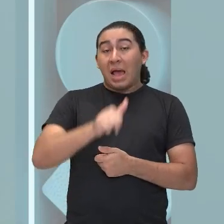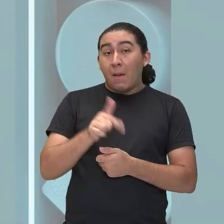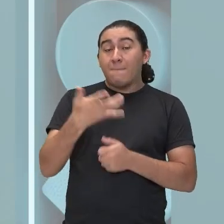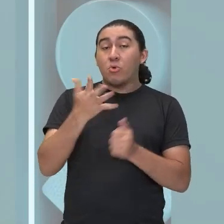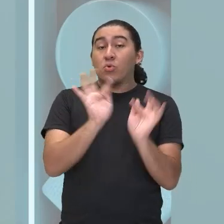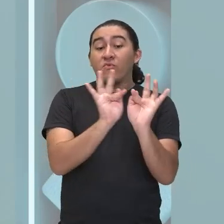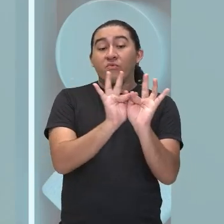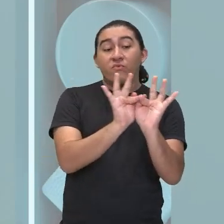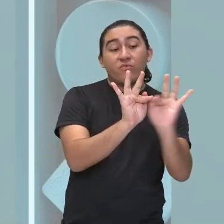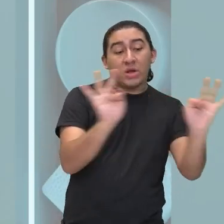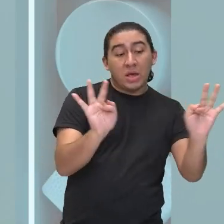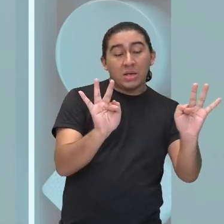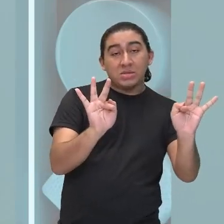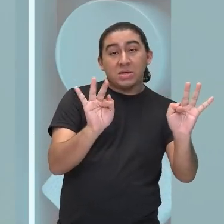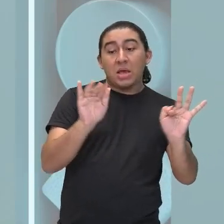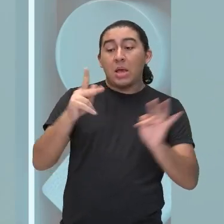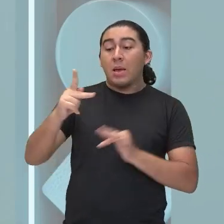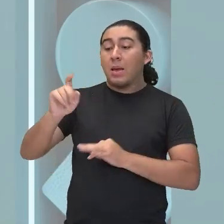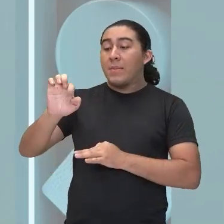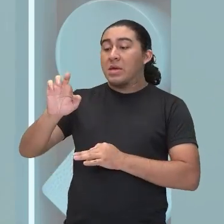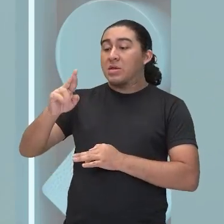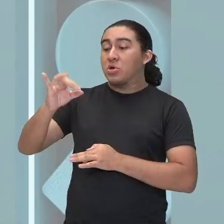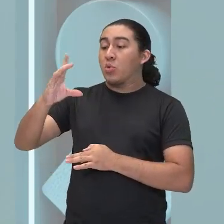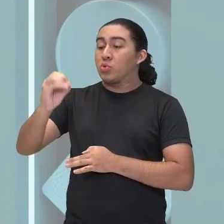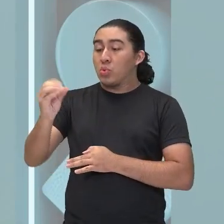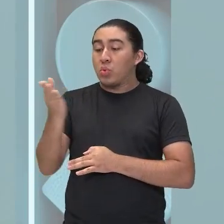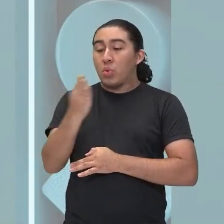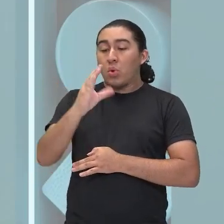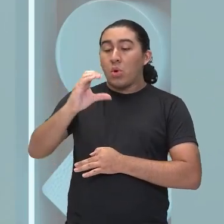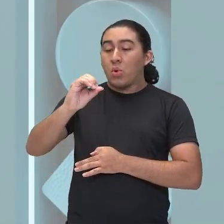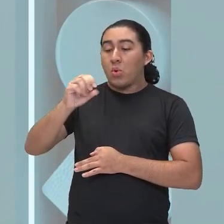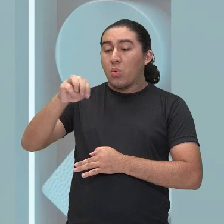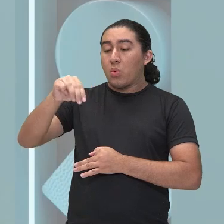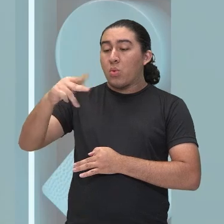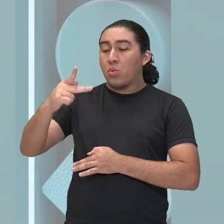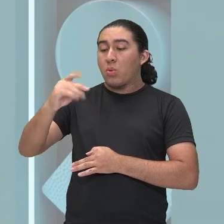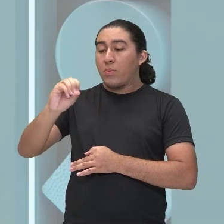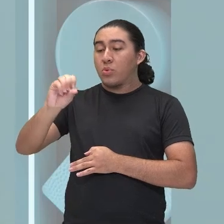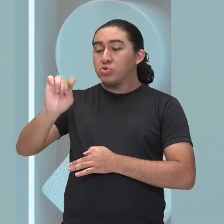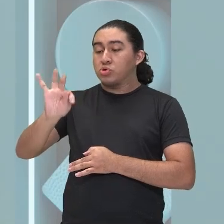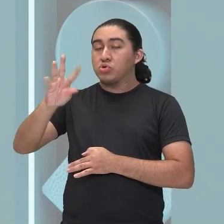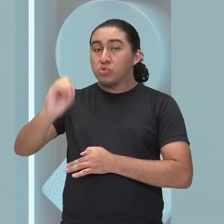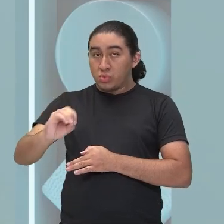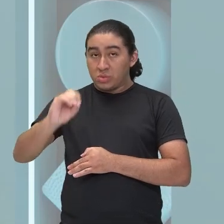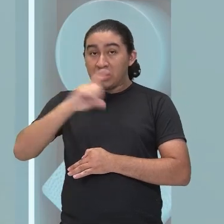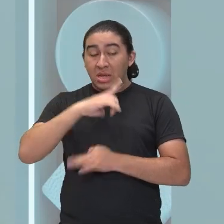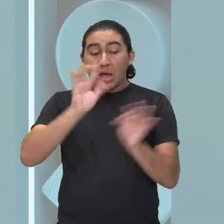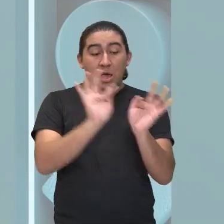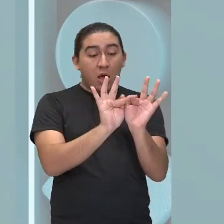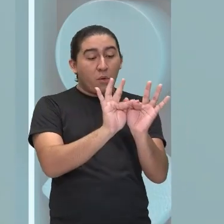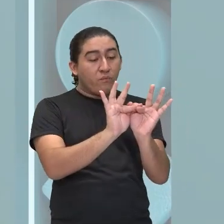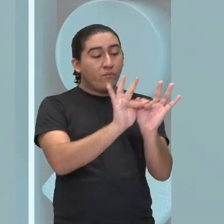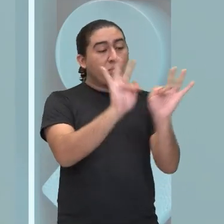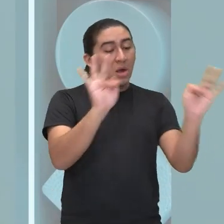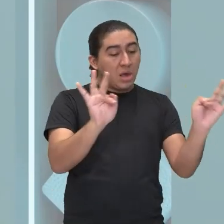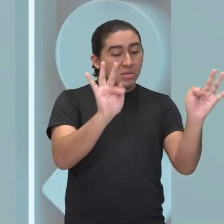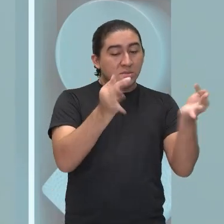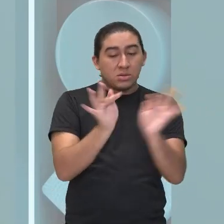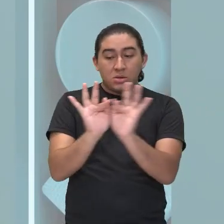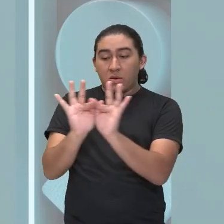o seguinte: estamos trabalhando em uma situação, em um período em que nós temos